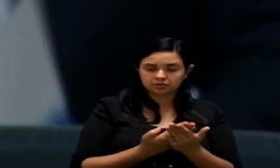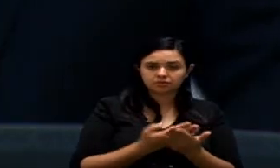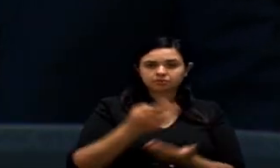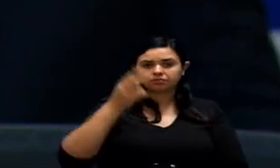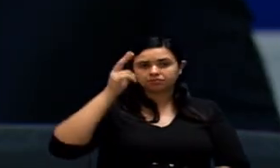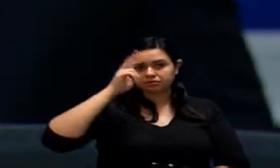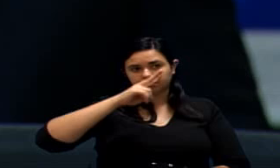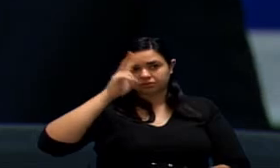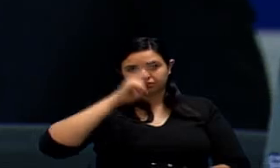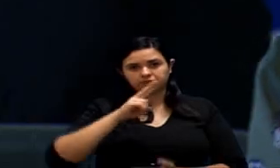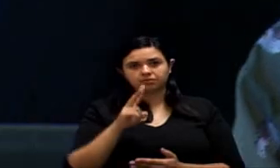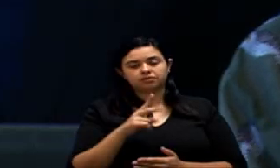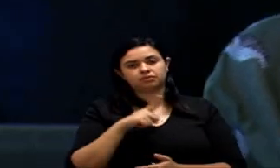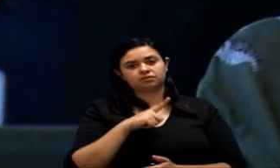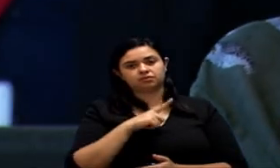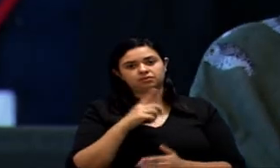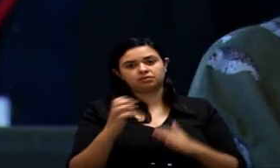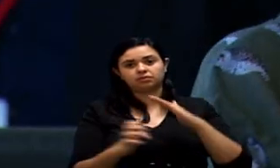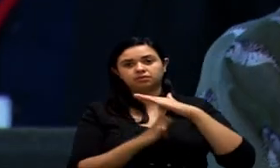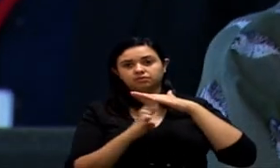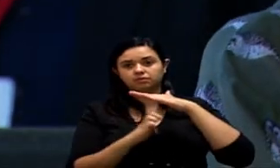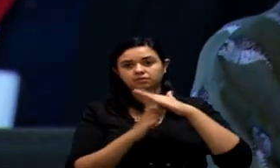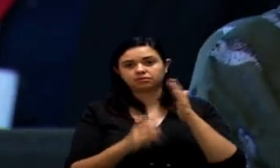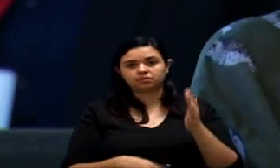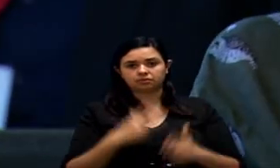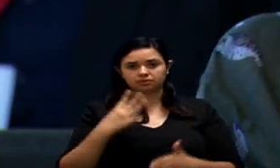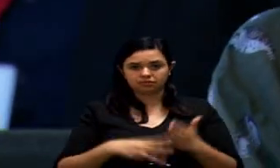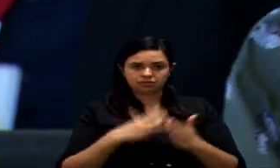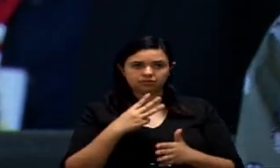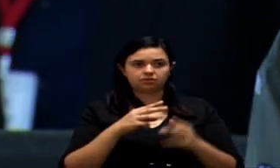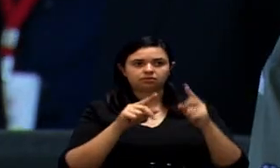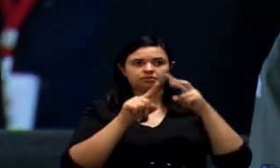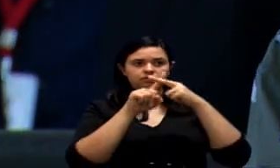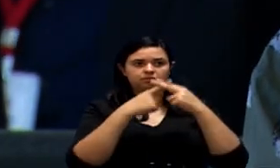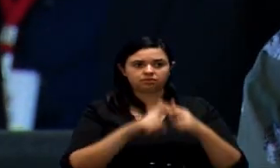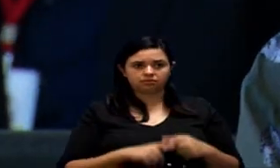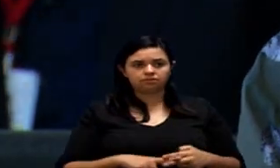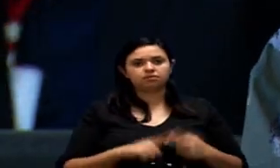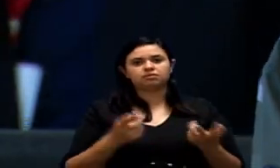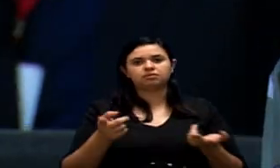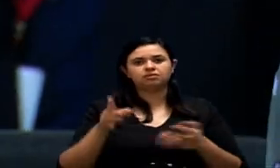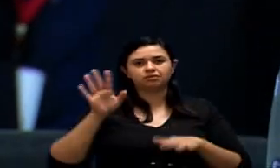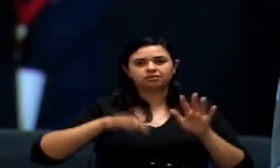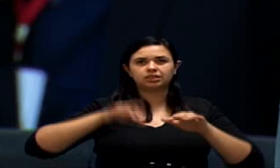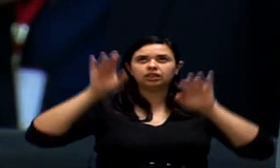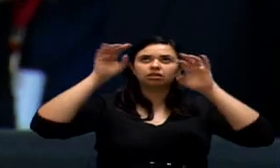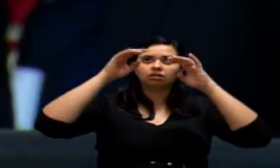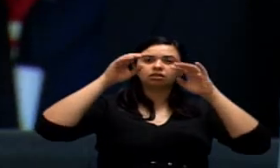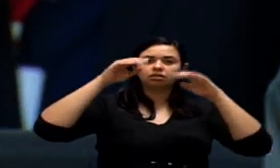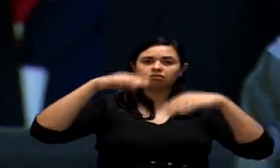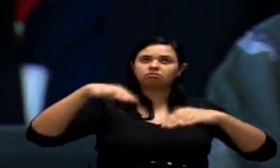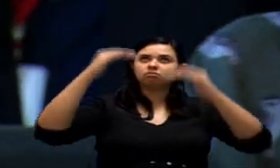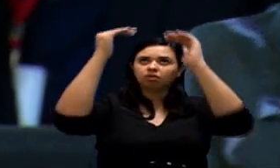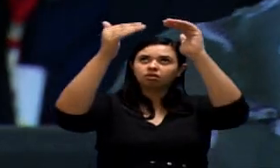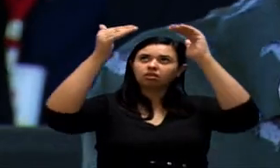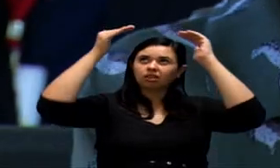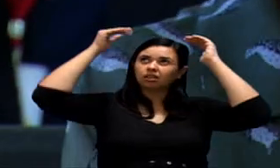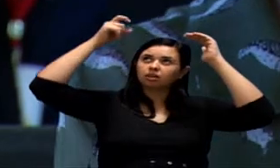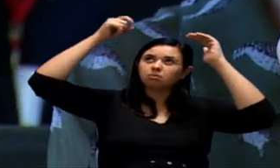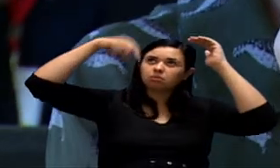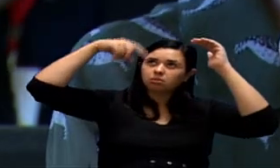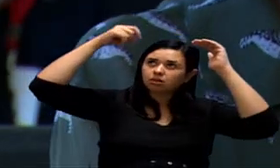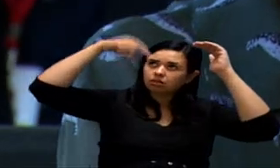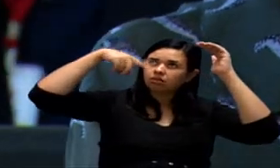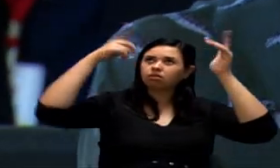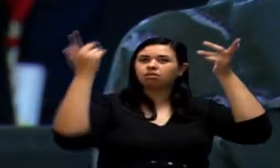empresas terceirizadas para fazer a manutenção do espaço, se está com goteira, se está com mofo, né, a estrutura da